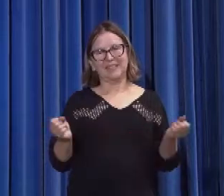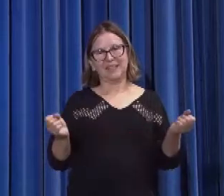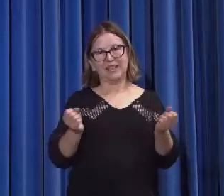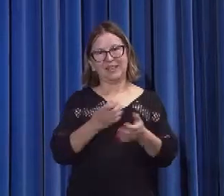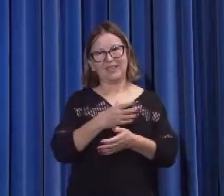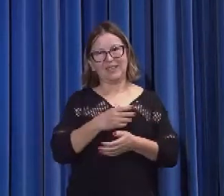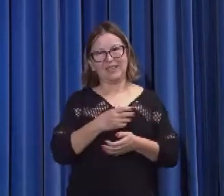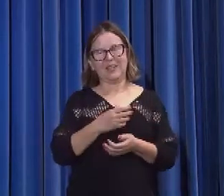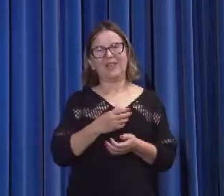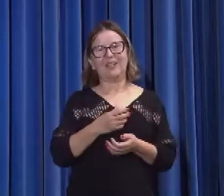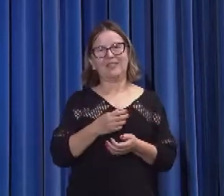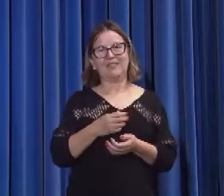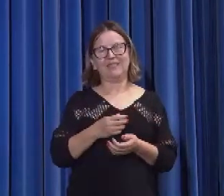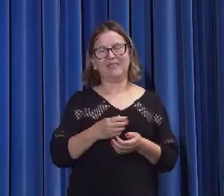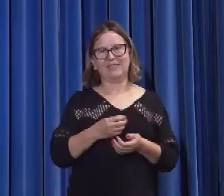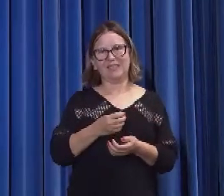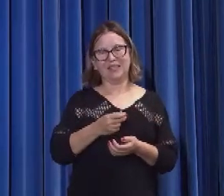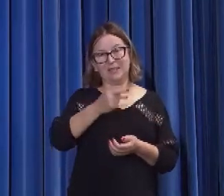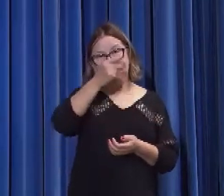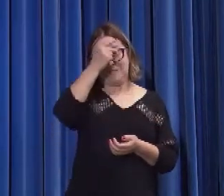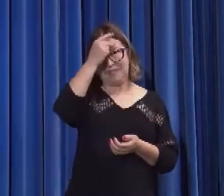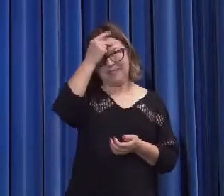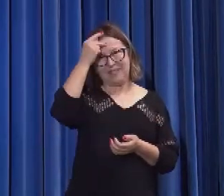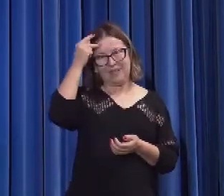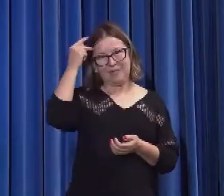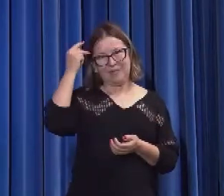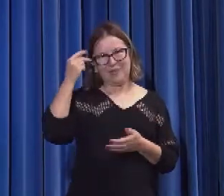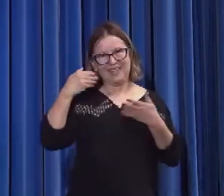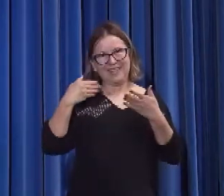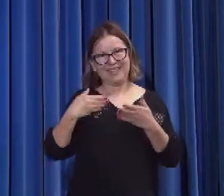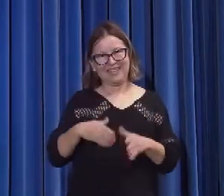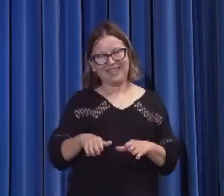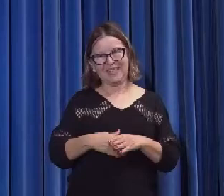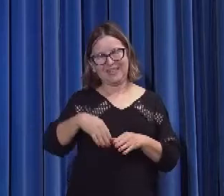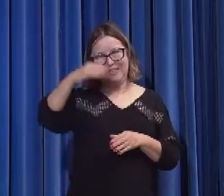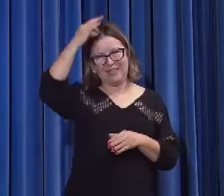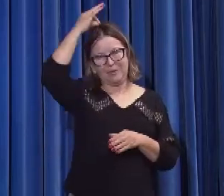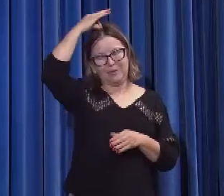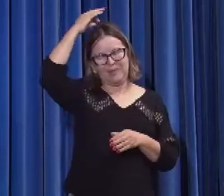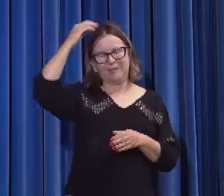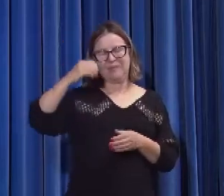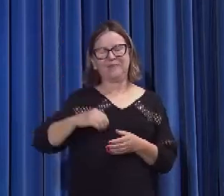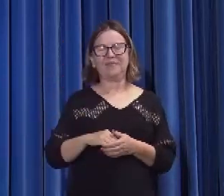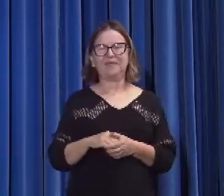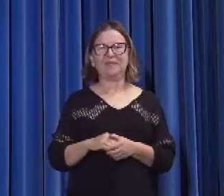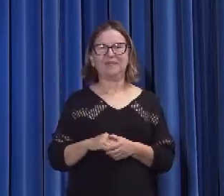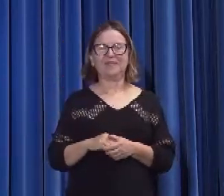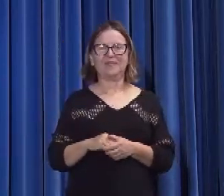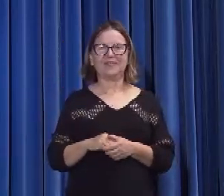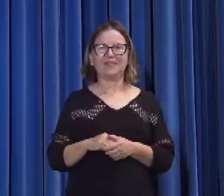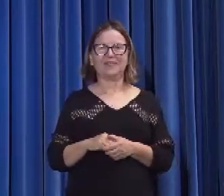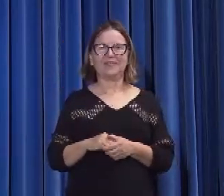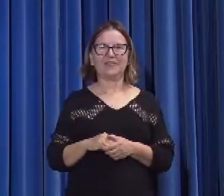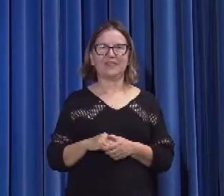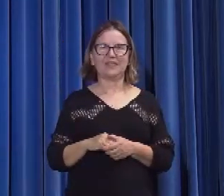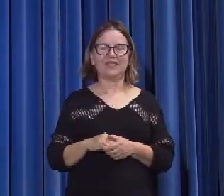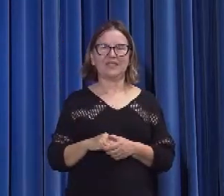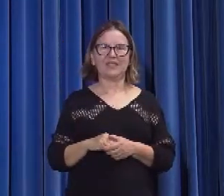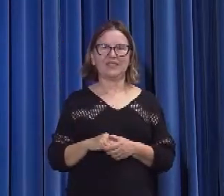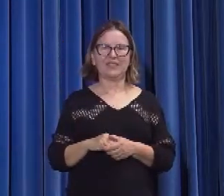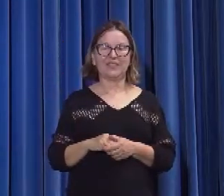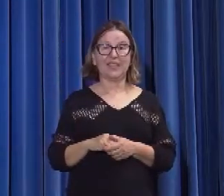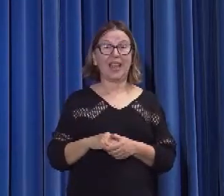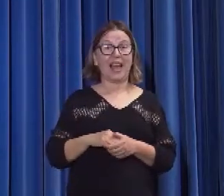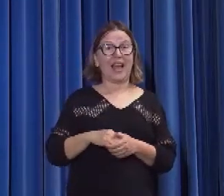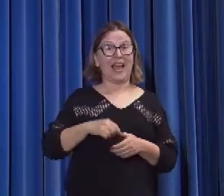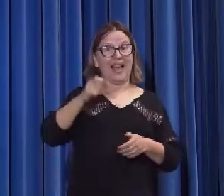E sendo a perseverança uma consequência sobrenatural da vida do nascido de novo, ele pode sim descansar